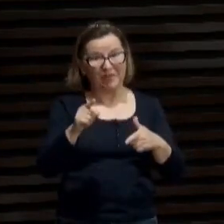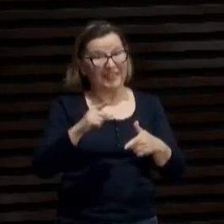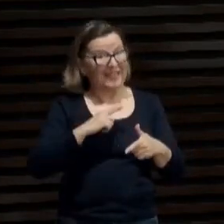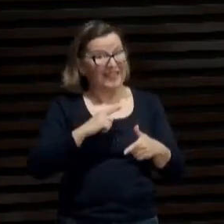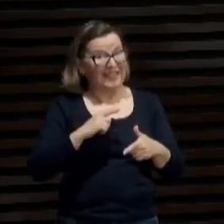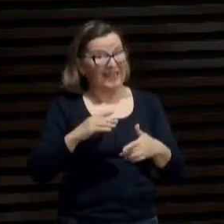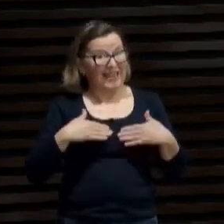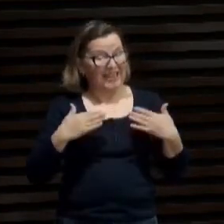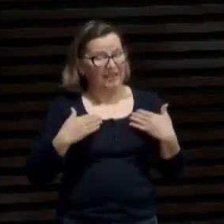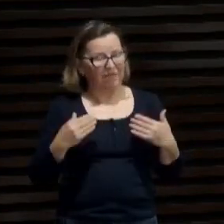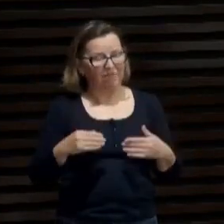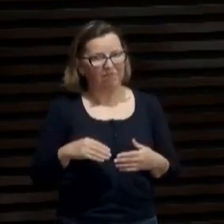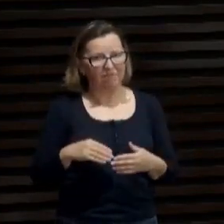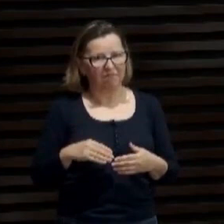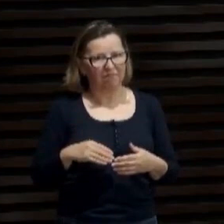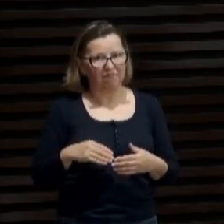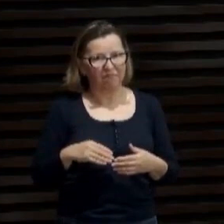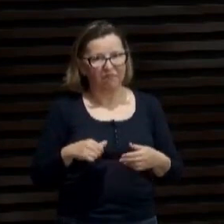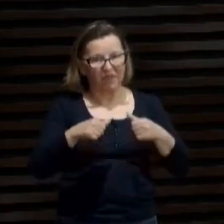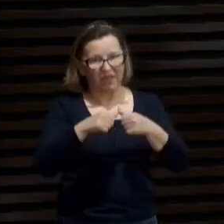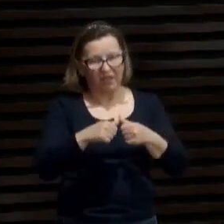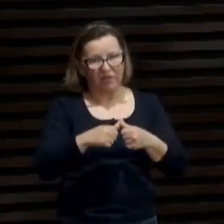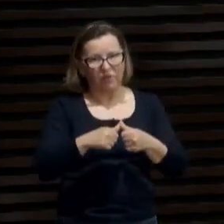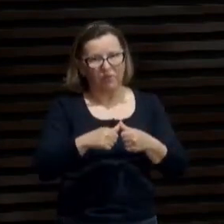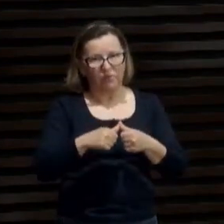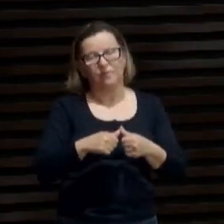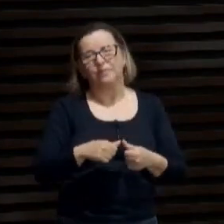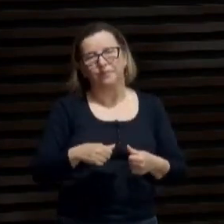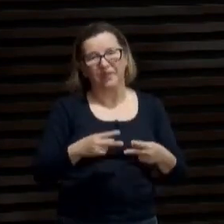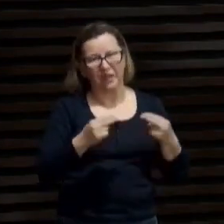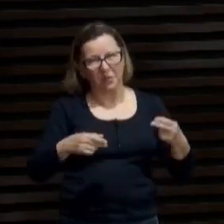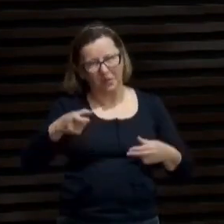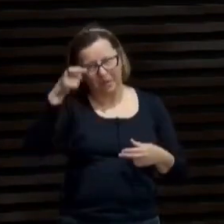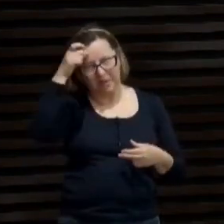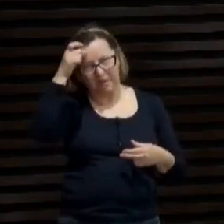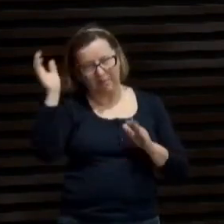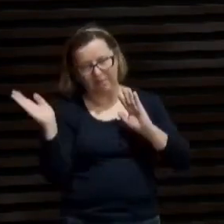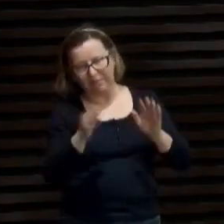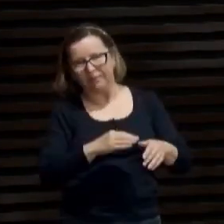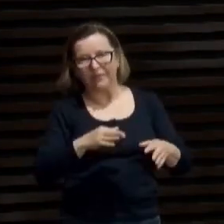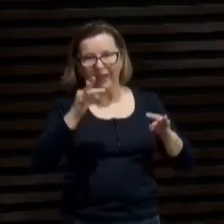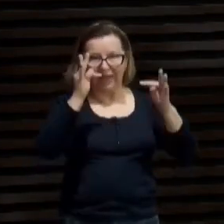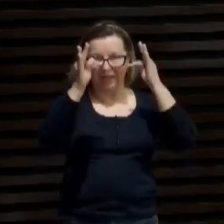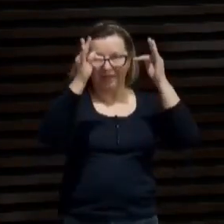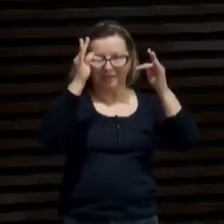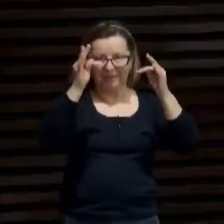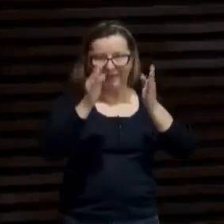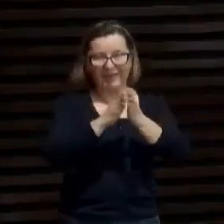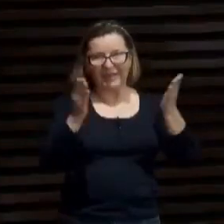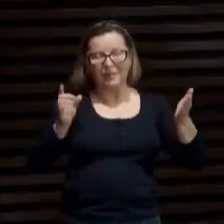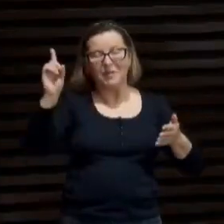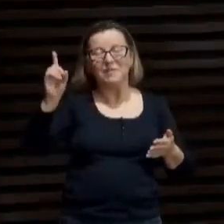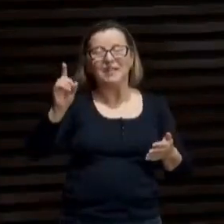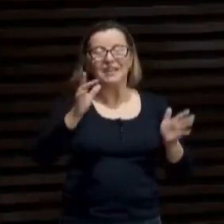Essa teologia é diabólica. A teologia bíblica é a que Jesus ensinou,